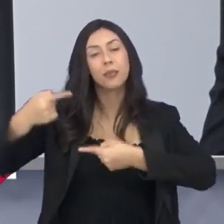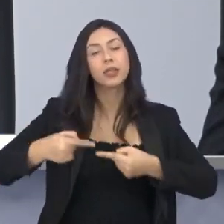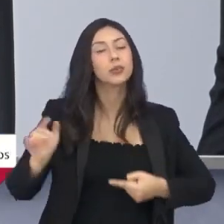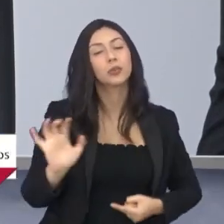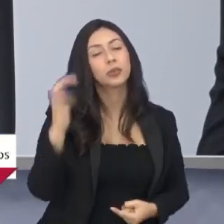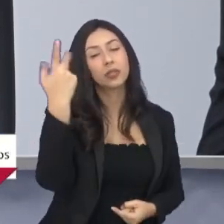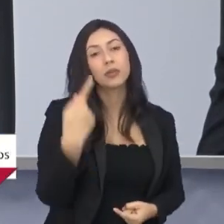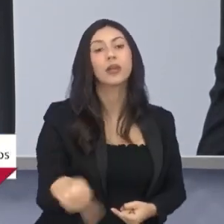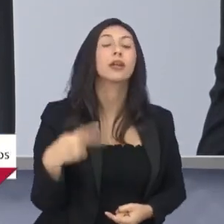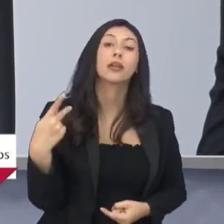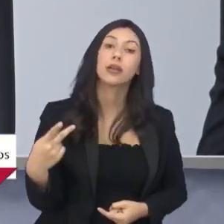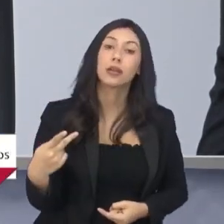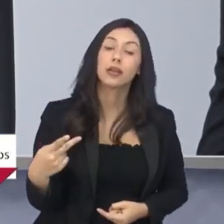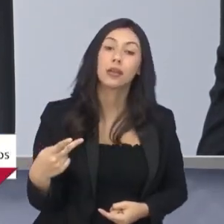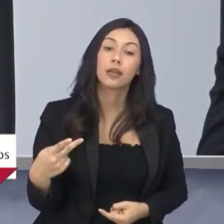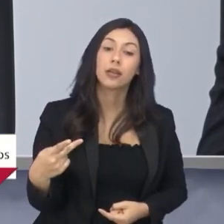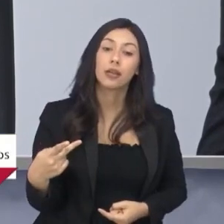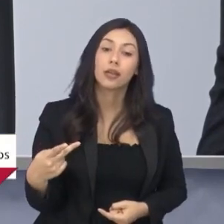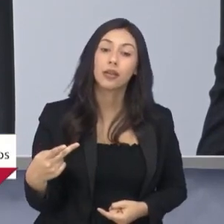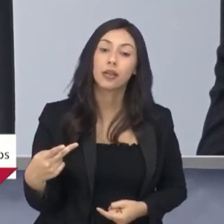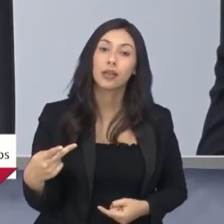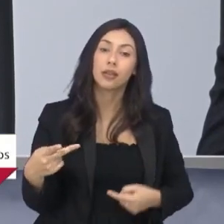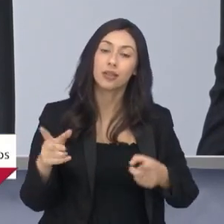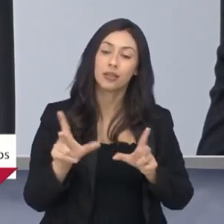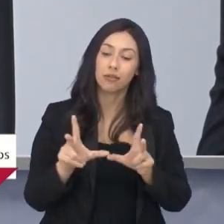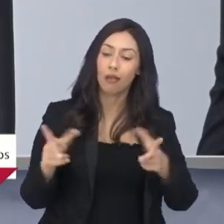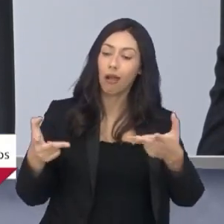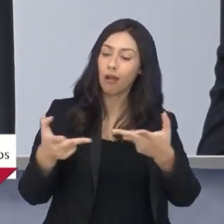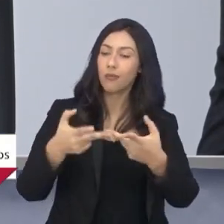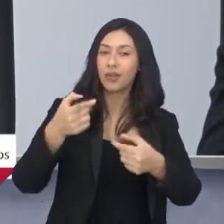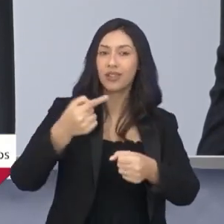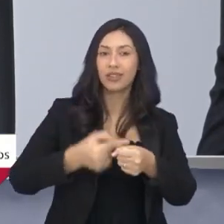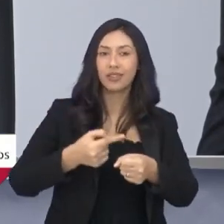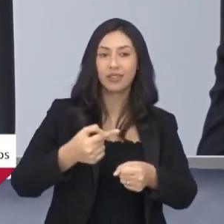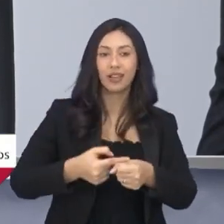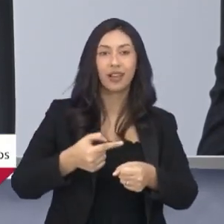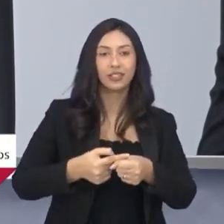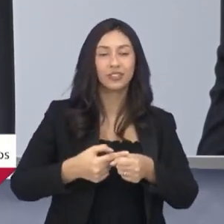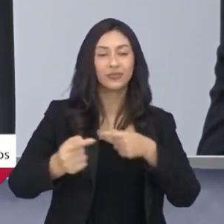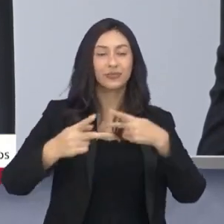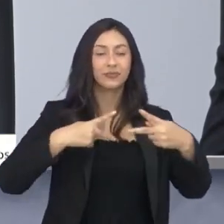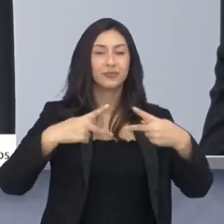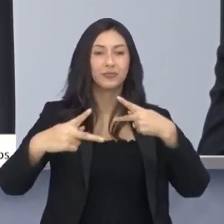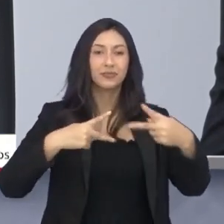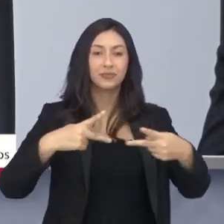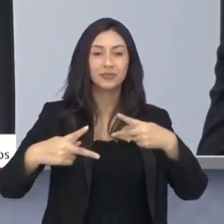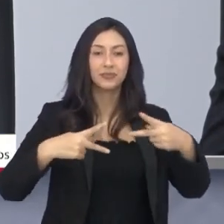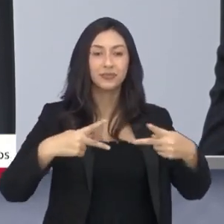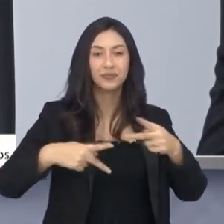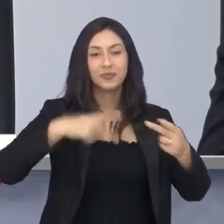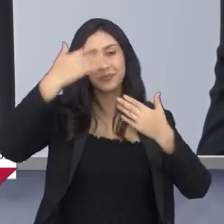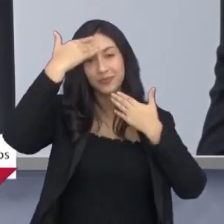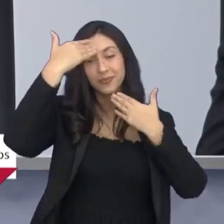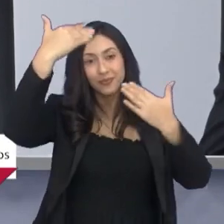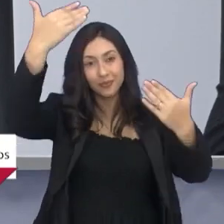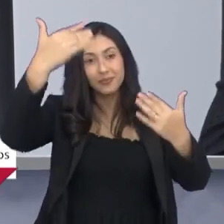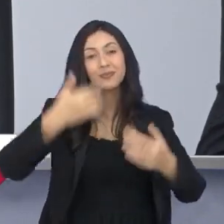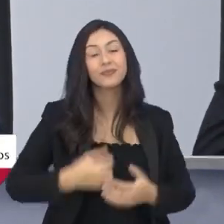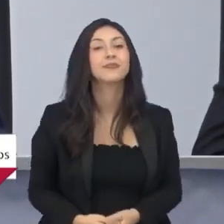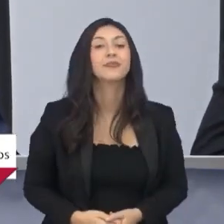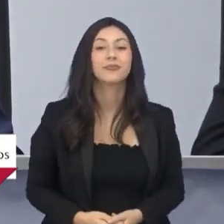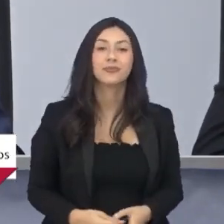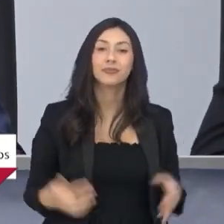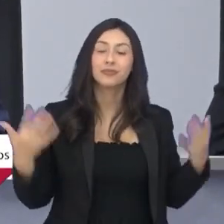aqui na nessa pujante cidade de São José dos Campos Obrigado a